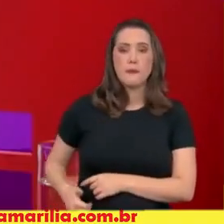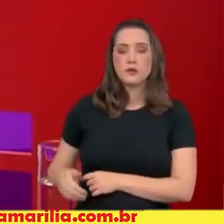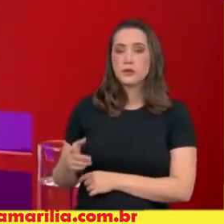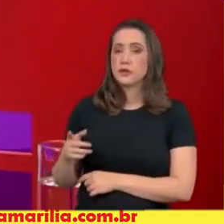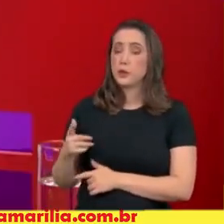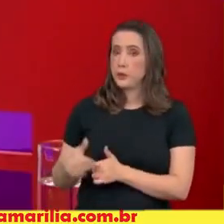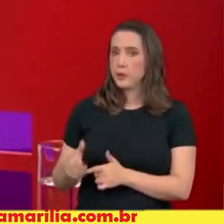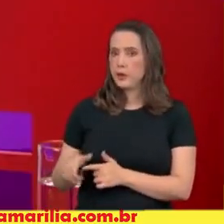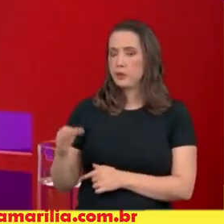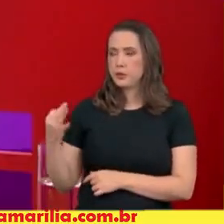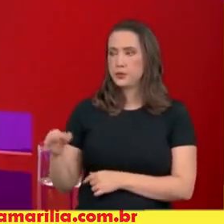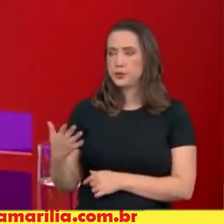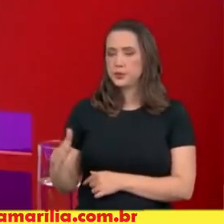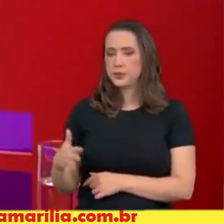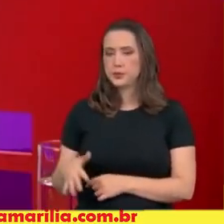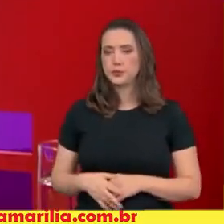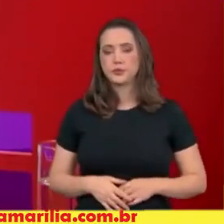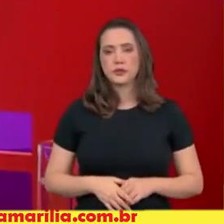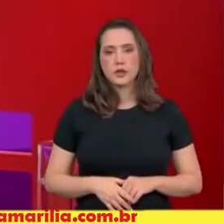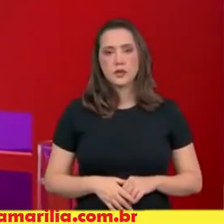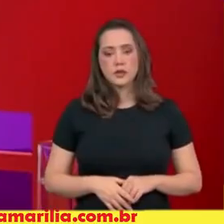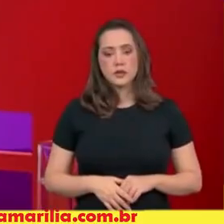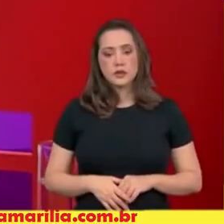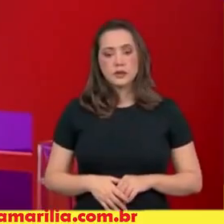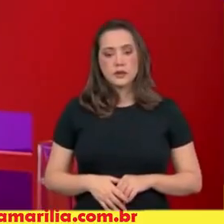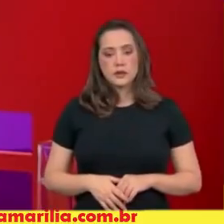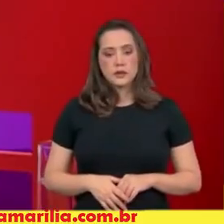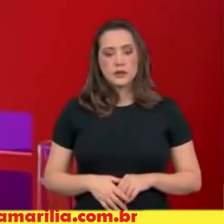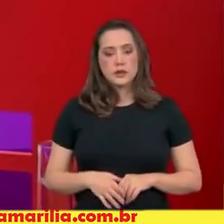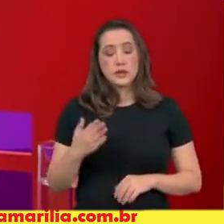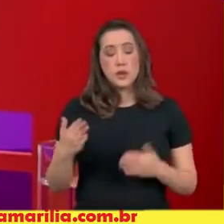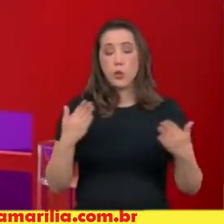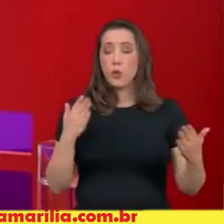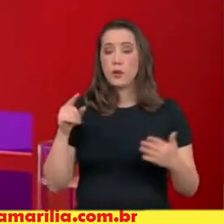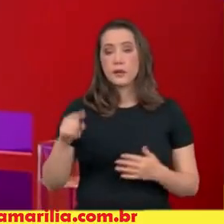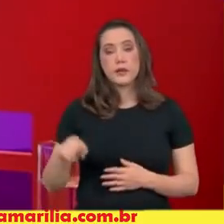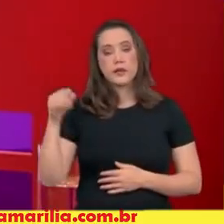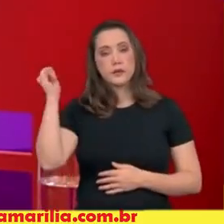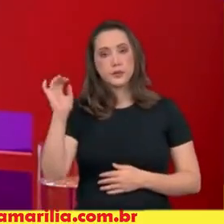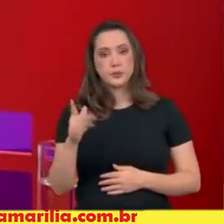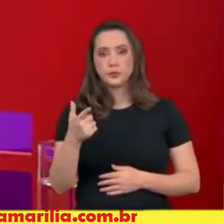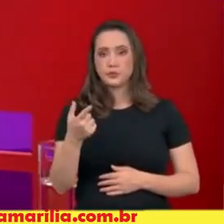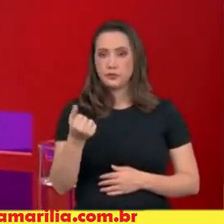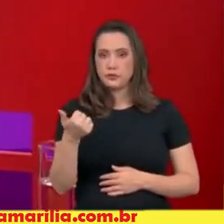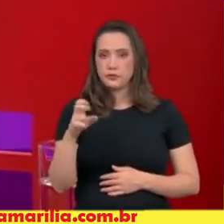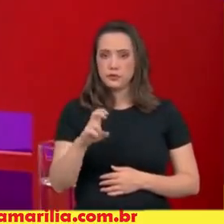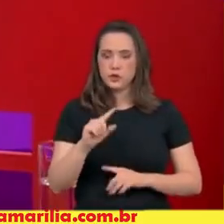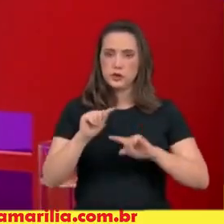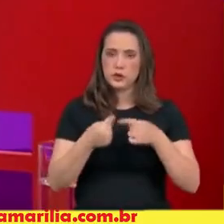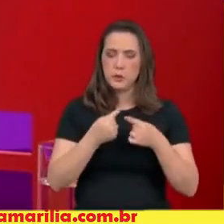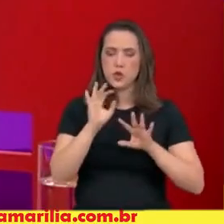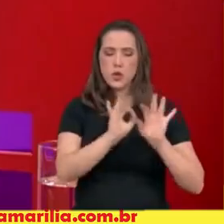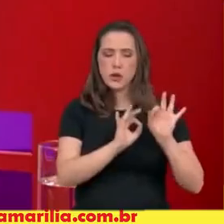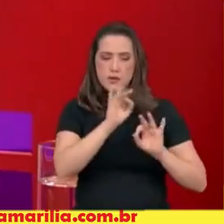problemático. Mas por isso que eu falo que tem muito a ver com o Brasil em 2015. Depois de organizar grandes